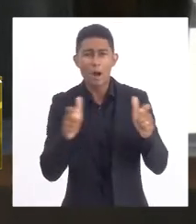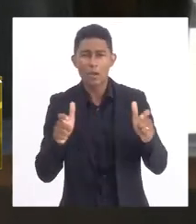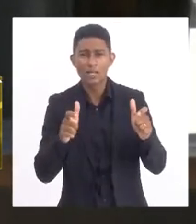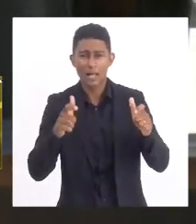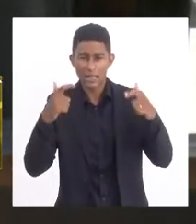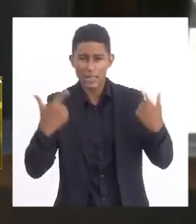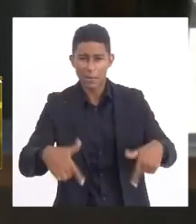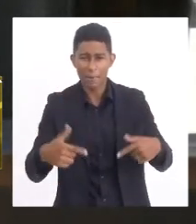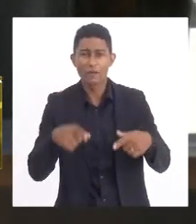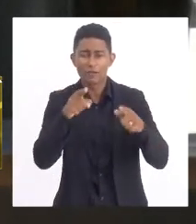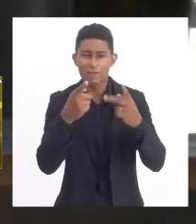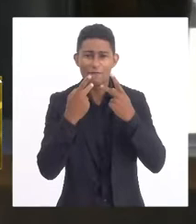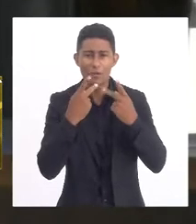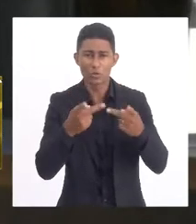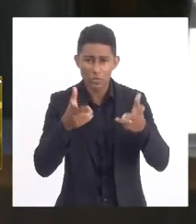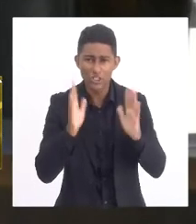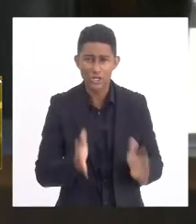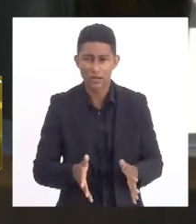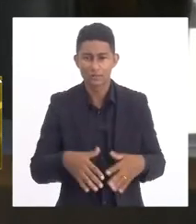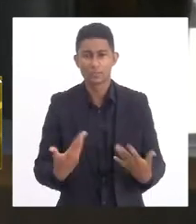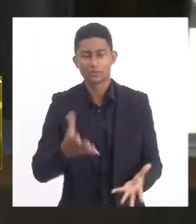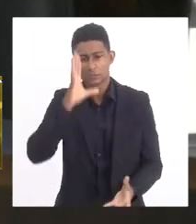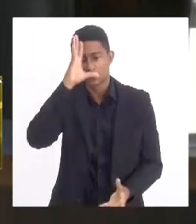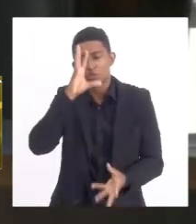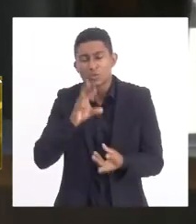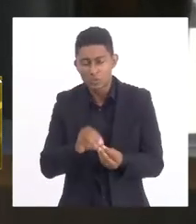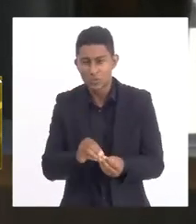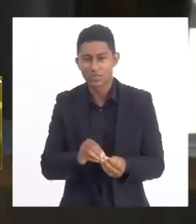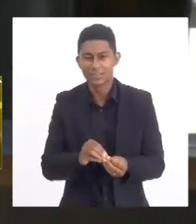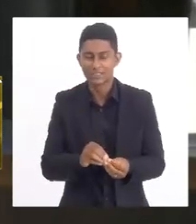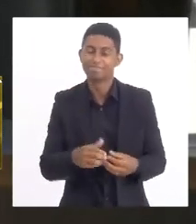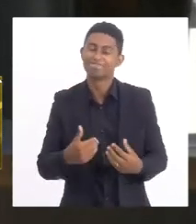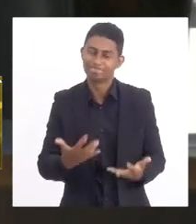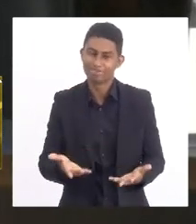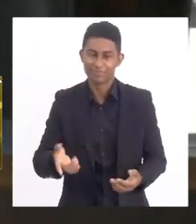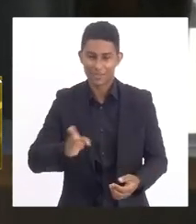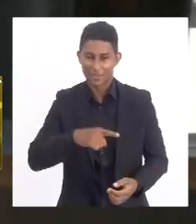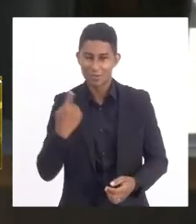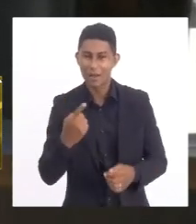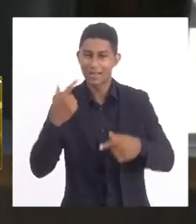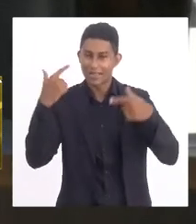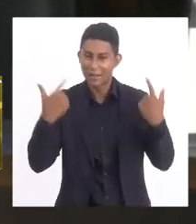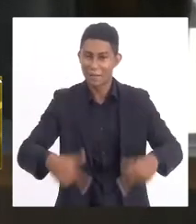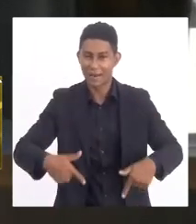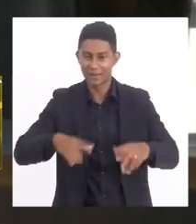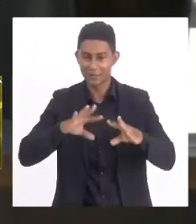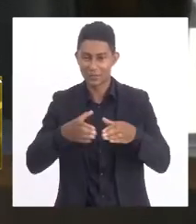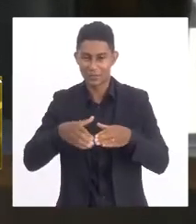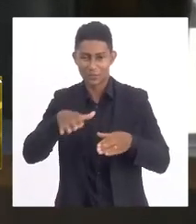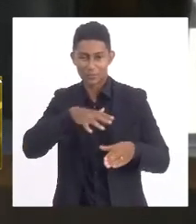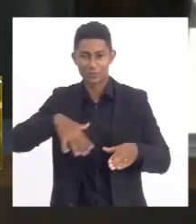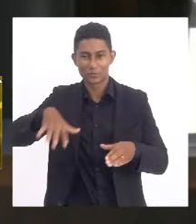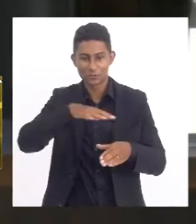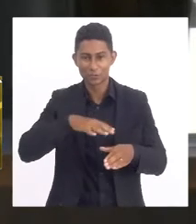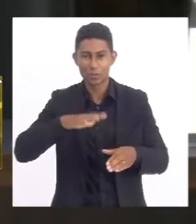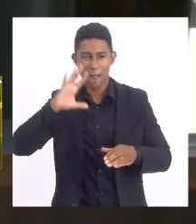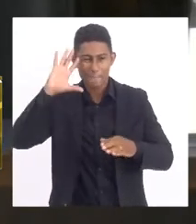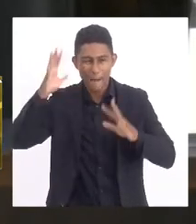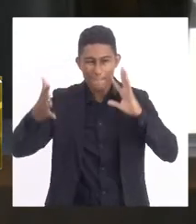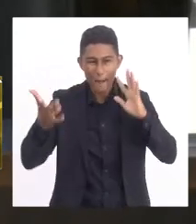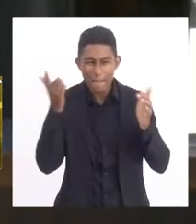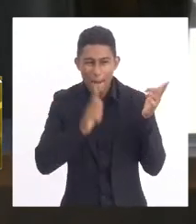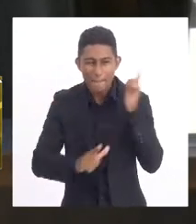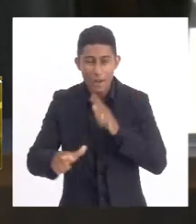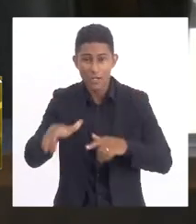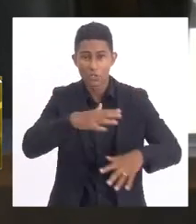Então significa que realmente e o nosso trabalho eu trabalho de toda a nossa equipe está tendo resultado está